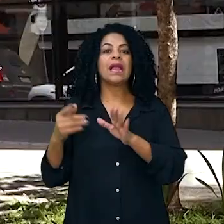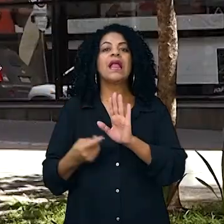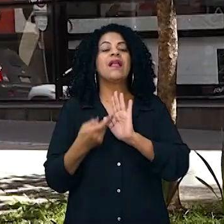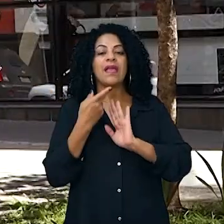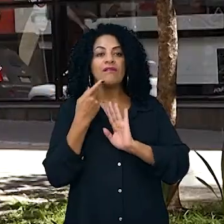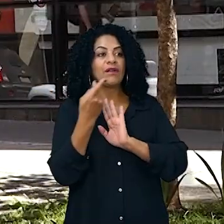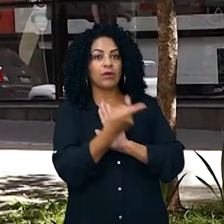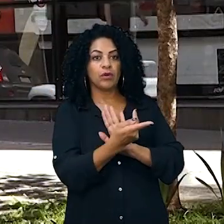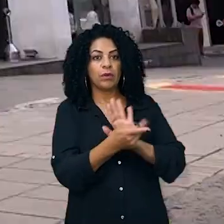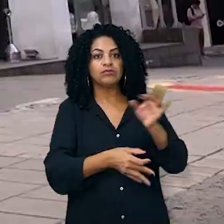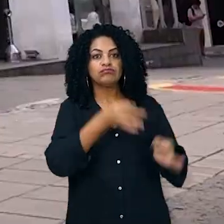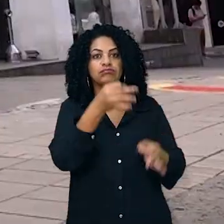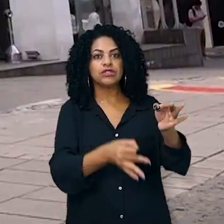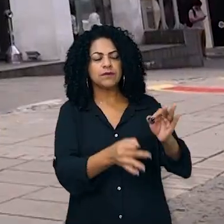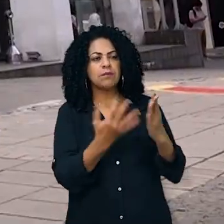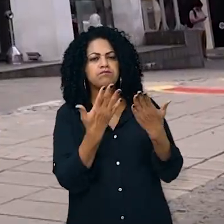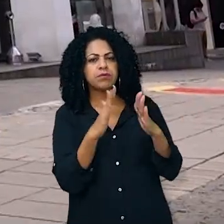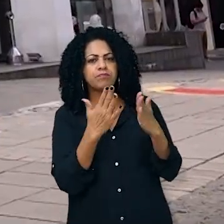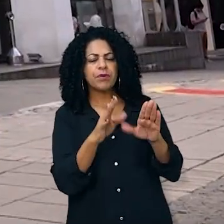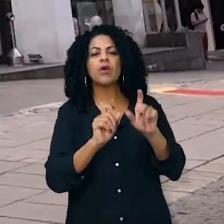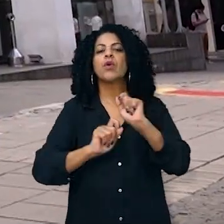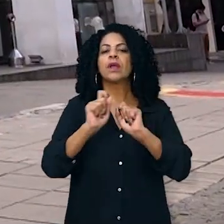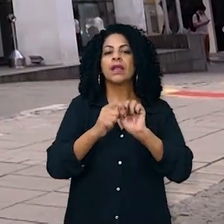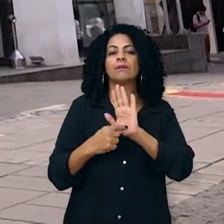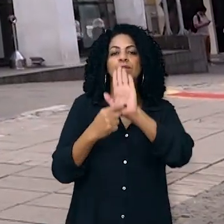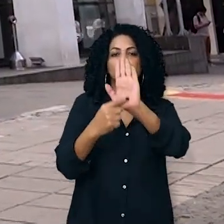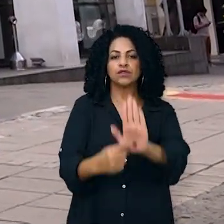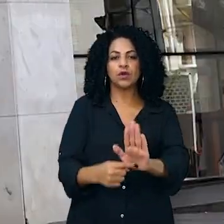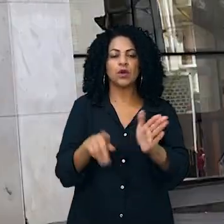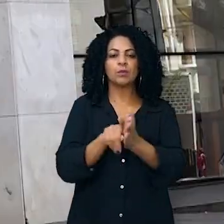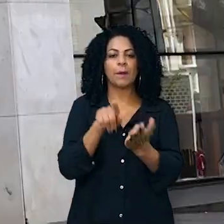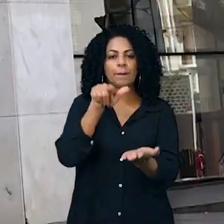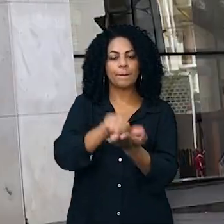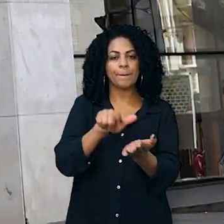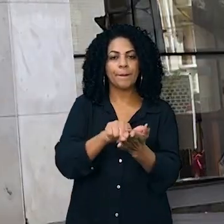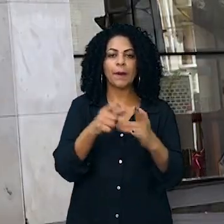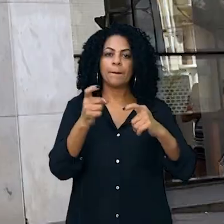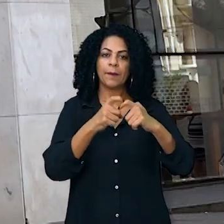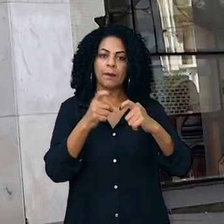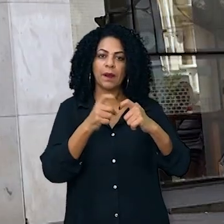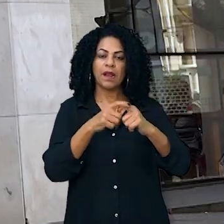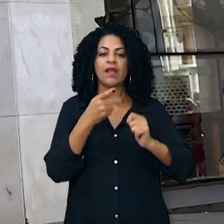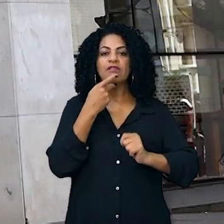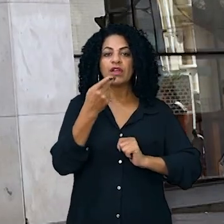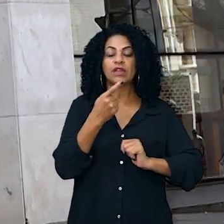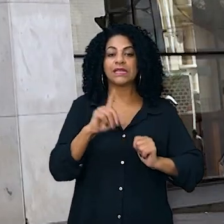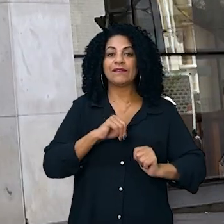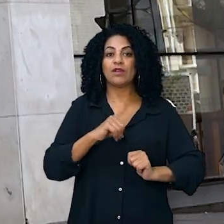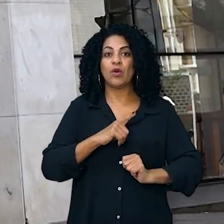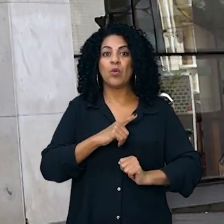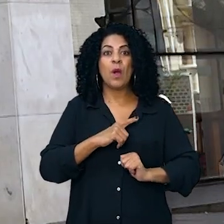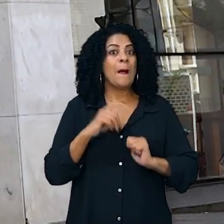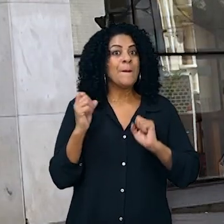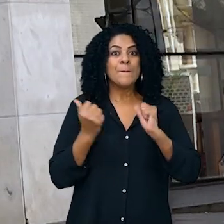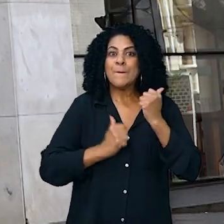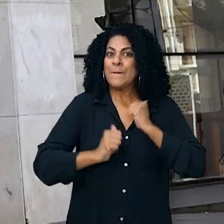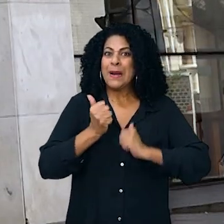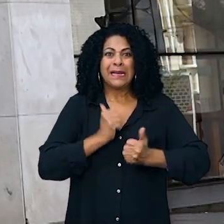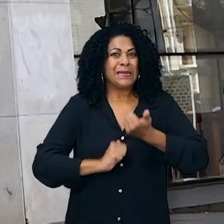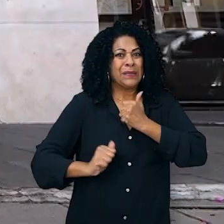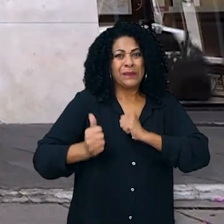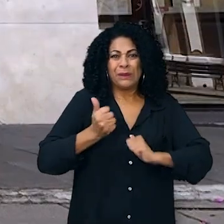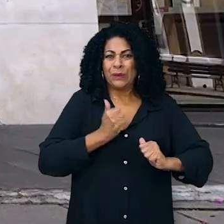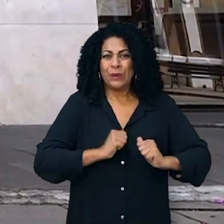plausível. Segundo o TRT, ele apresentou atestado médico indicando o diagnóstico de crise de pânico, o que permite a presunção